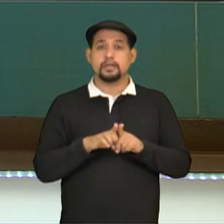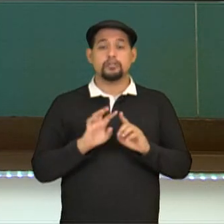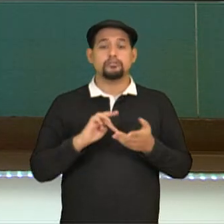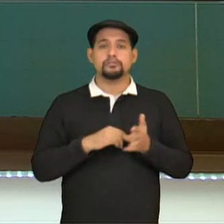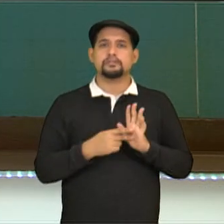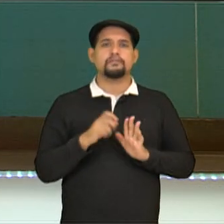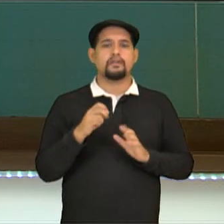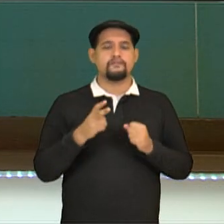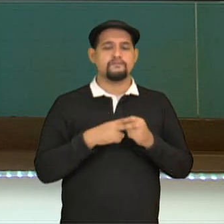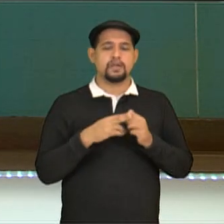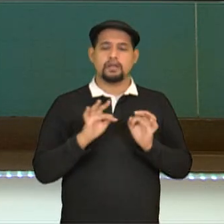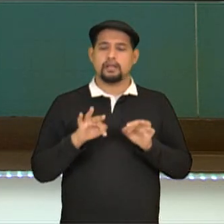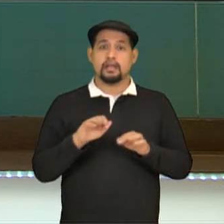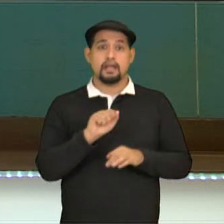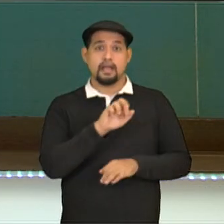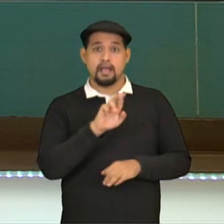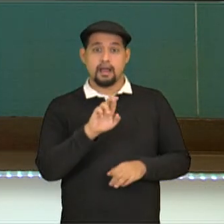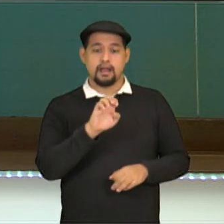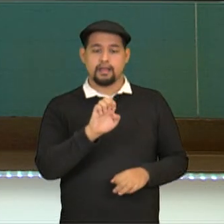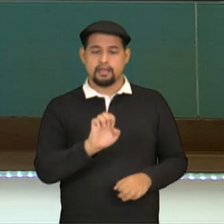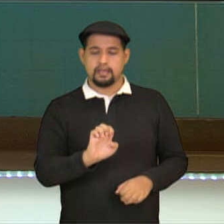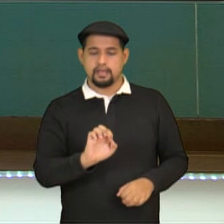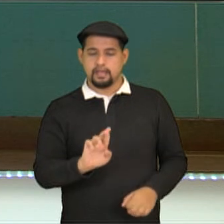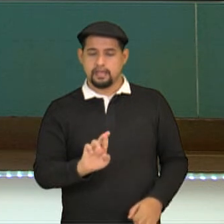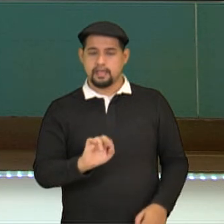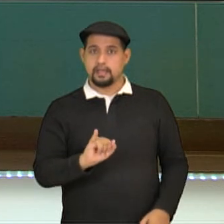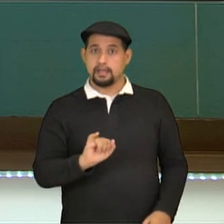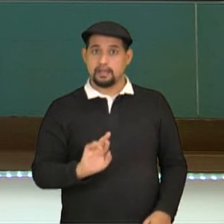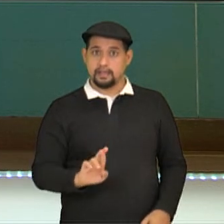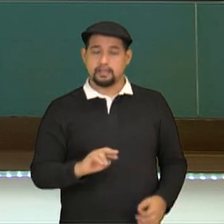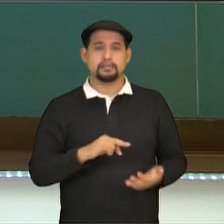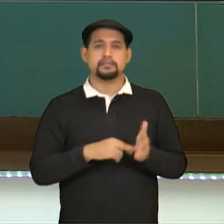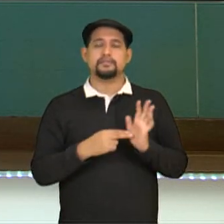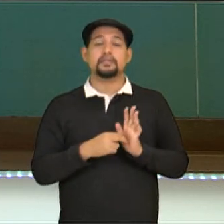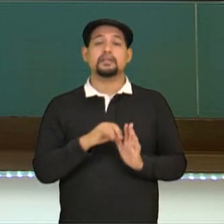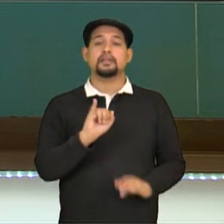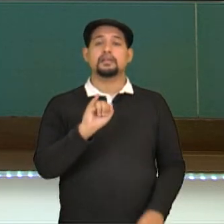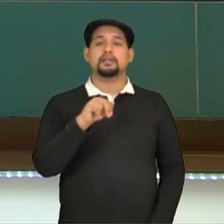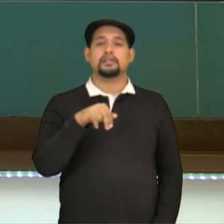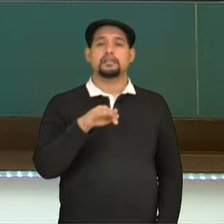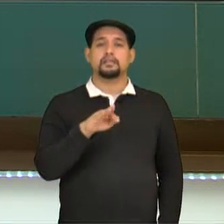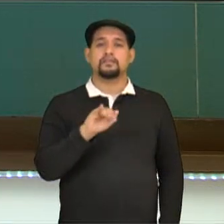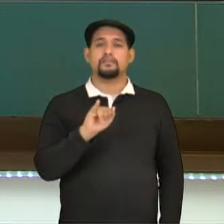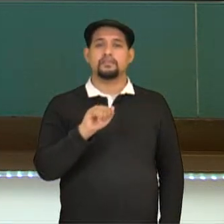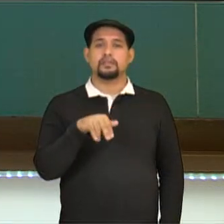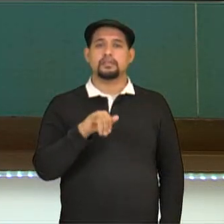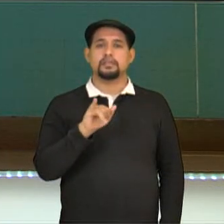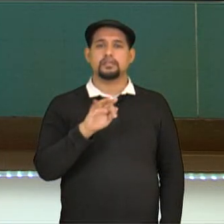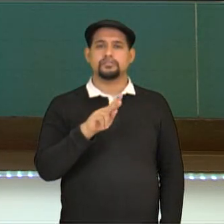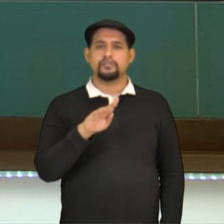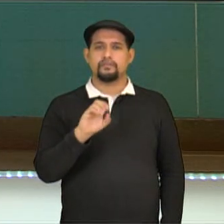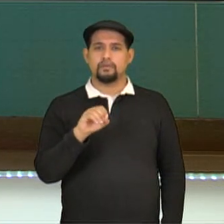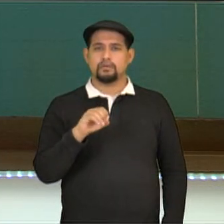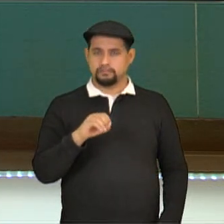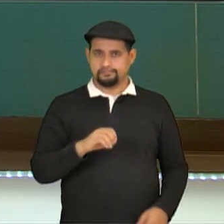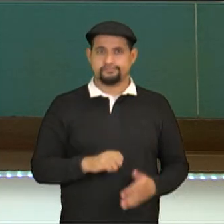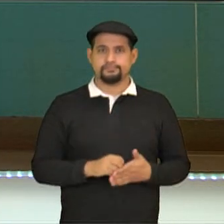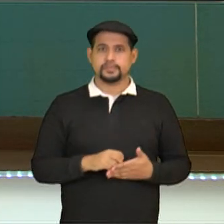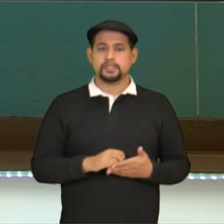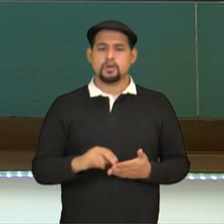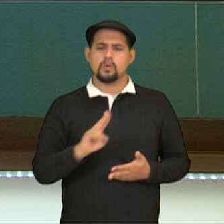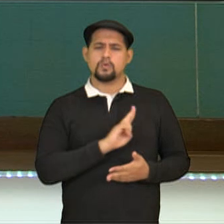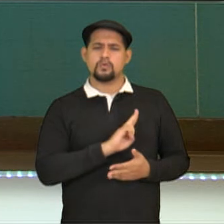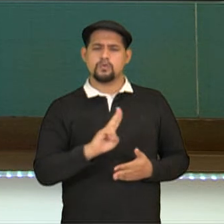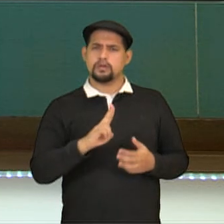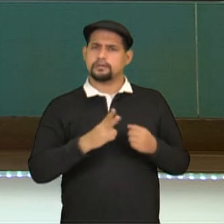são verbos aí terminados em ar, ir, que a gente diz que ele está na forma do infinitivo, né? O verbo no infinitivo é quando é o nome mesmo